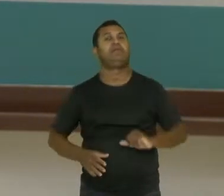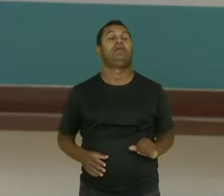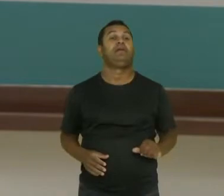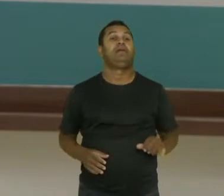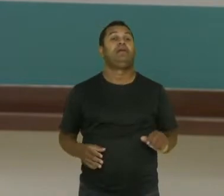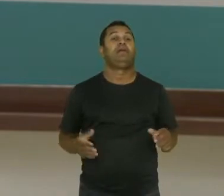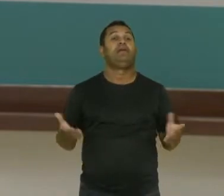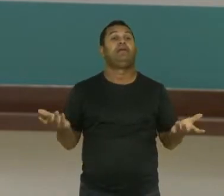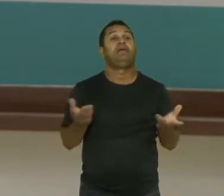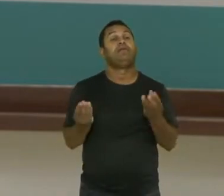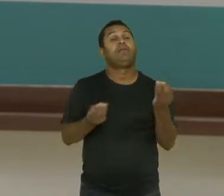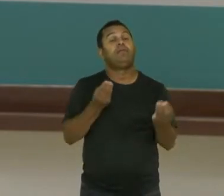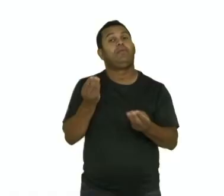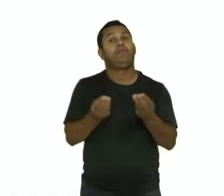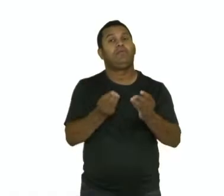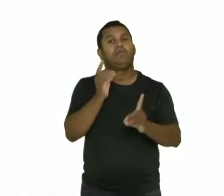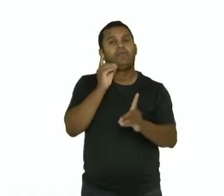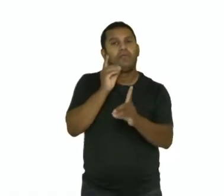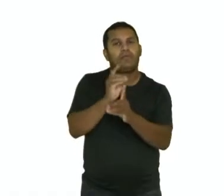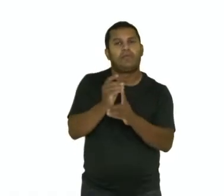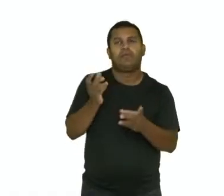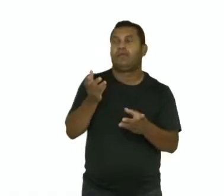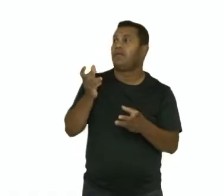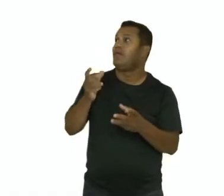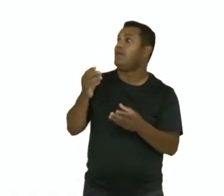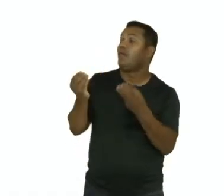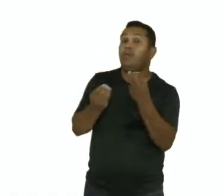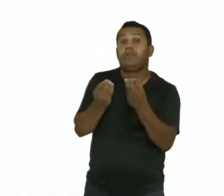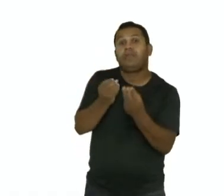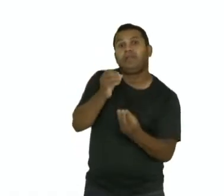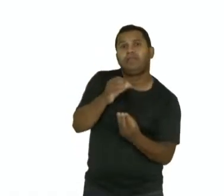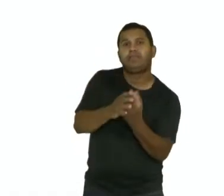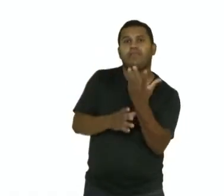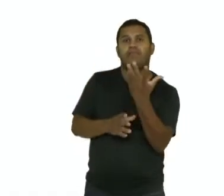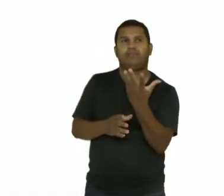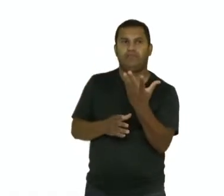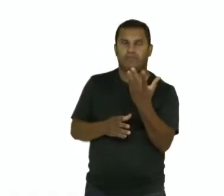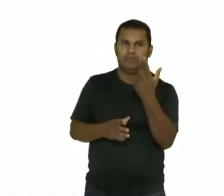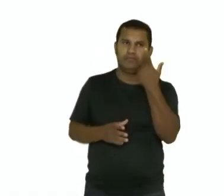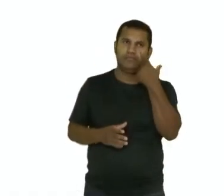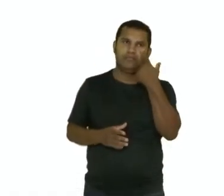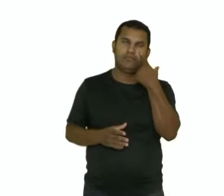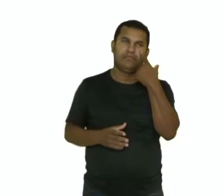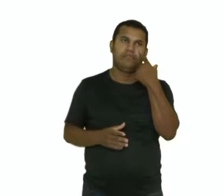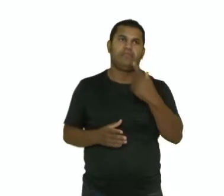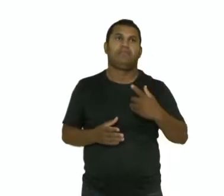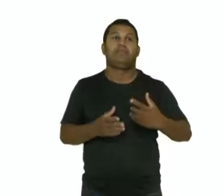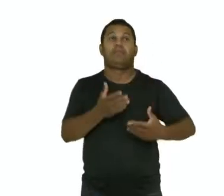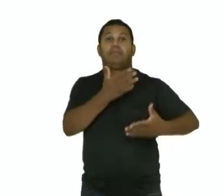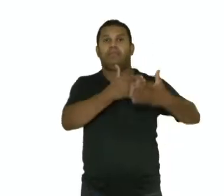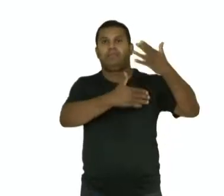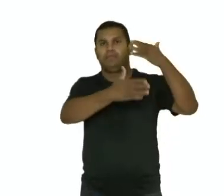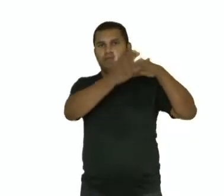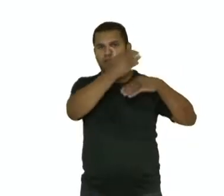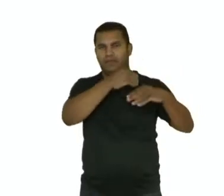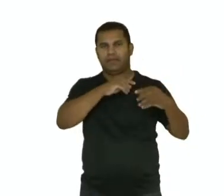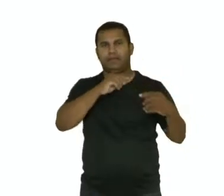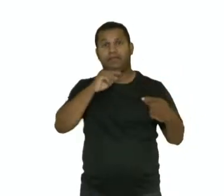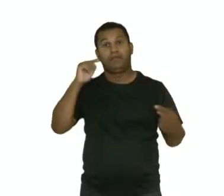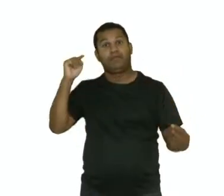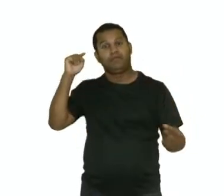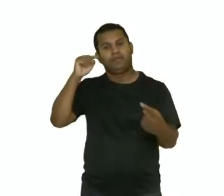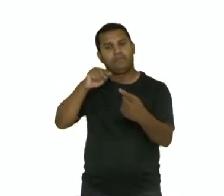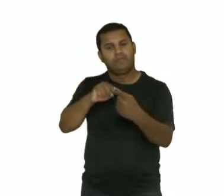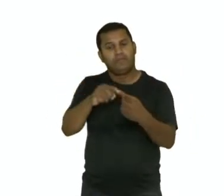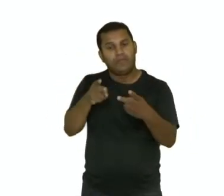mais sobre as suas origens. Então, com isso, nós temos dois objetivos bem definidos. Identificar as relações entre